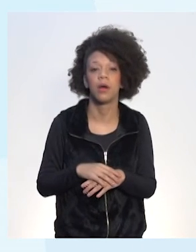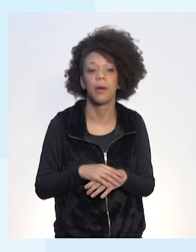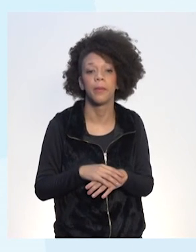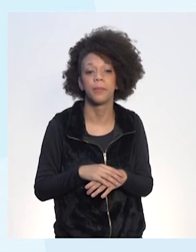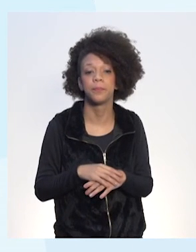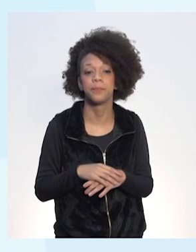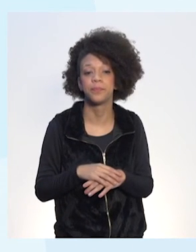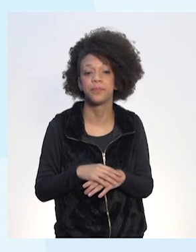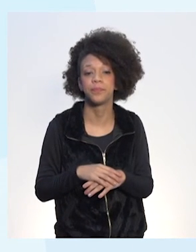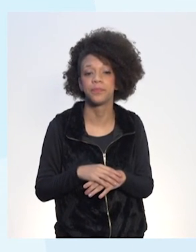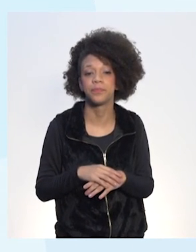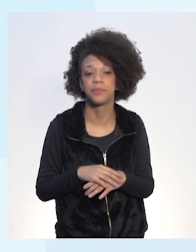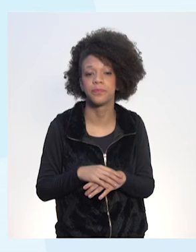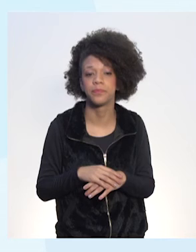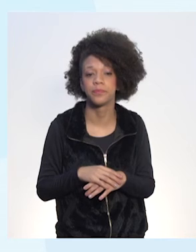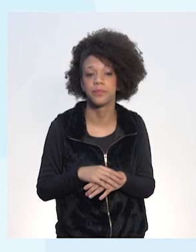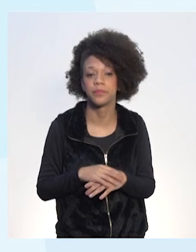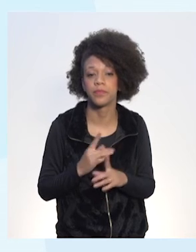mais,